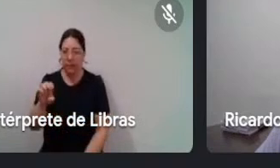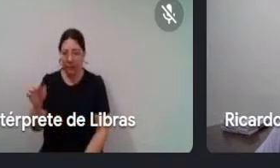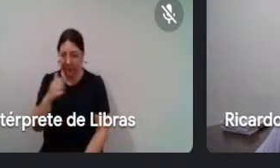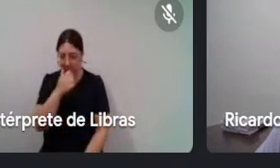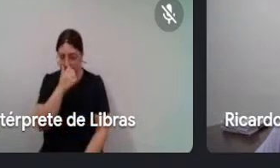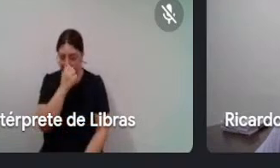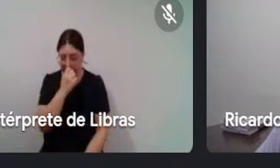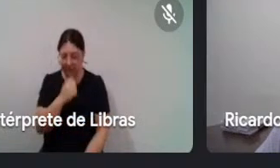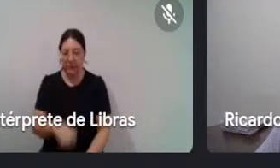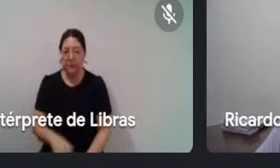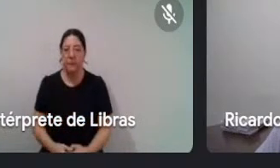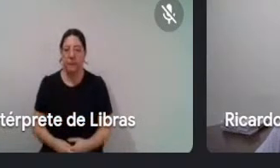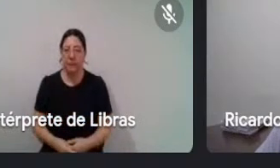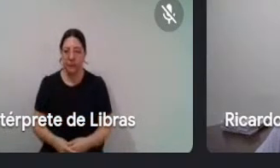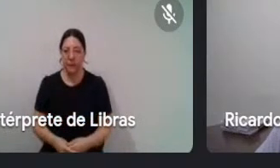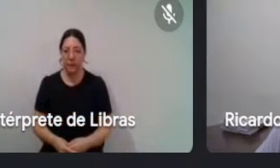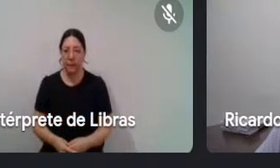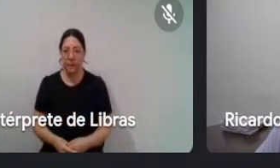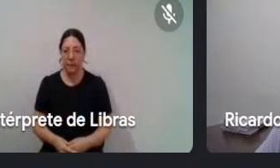precedentes nesse sentido.